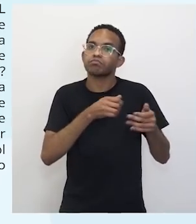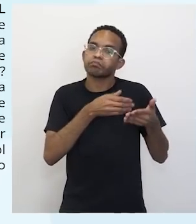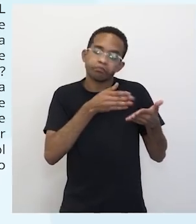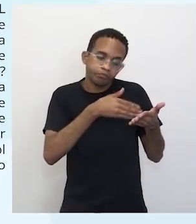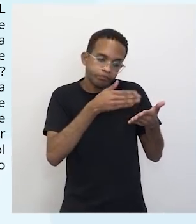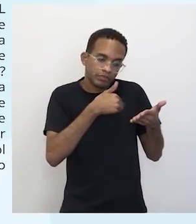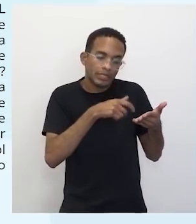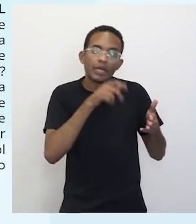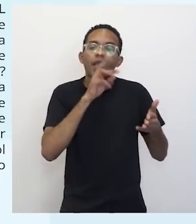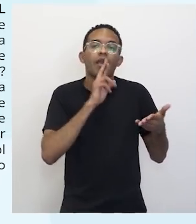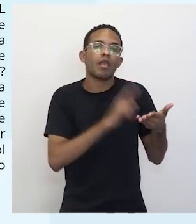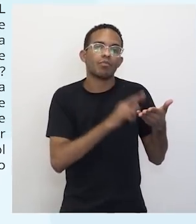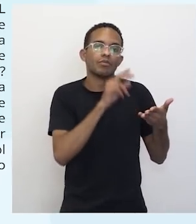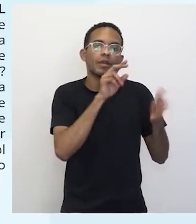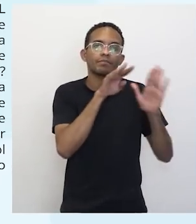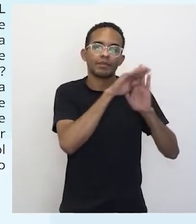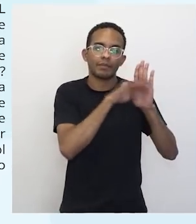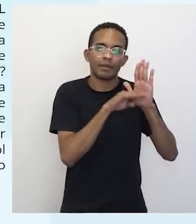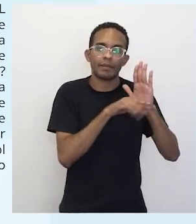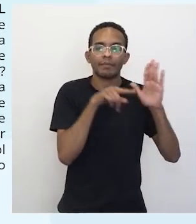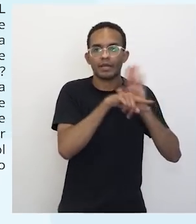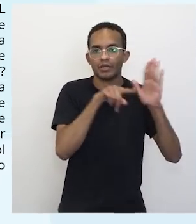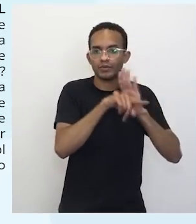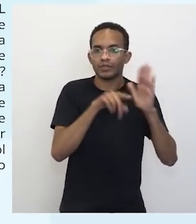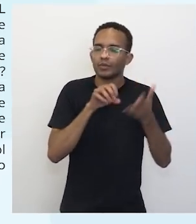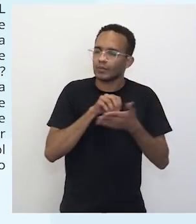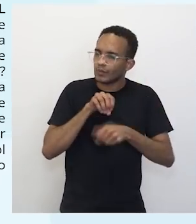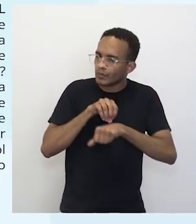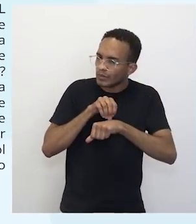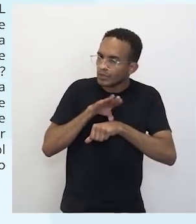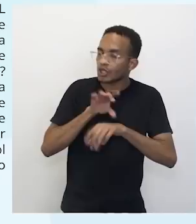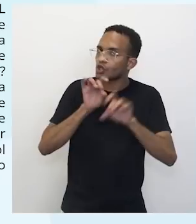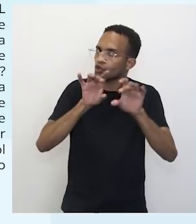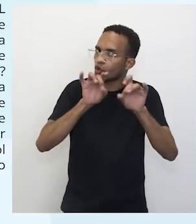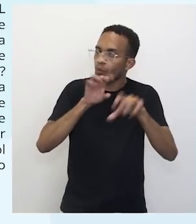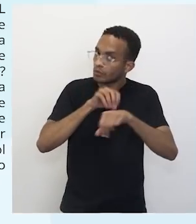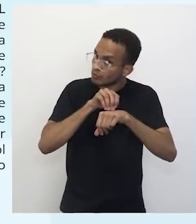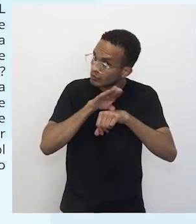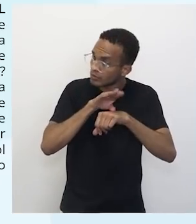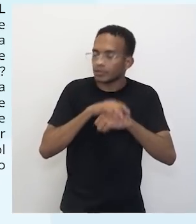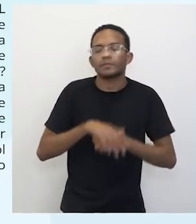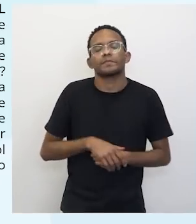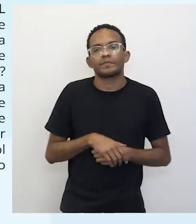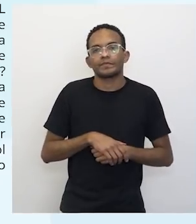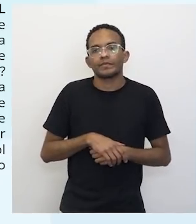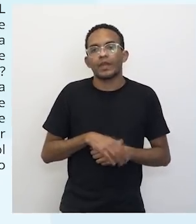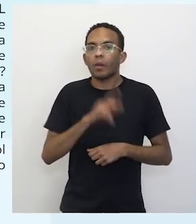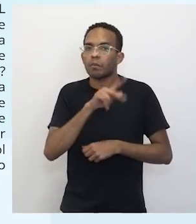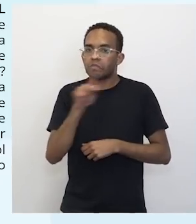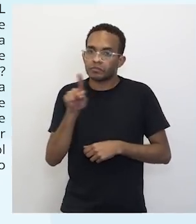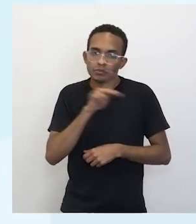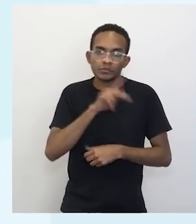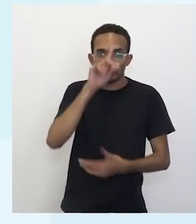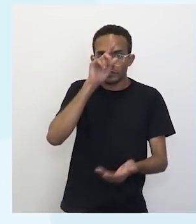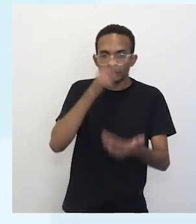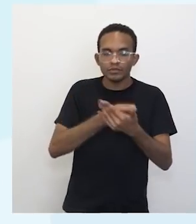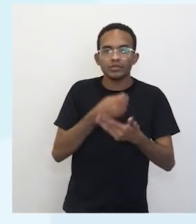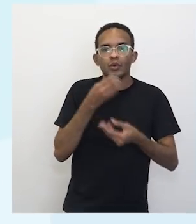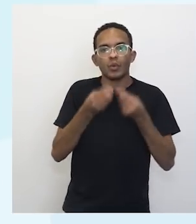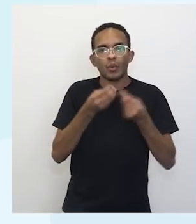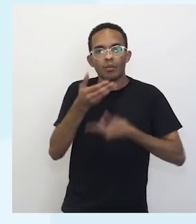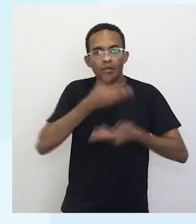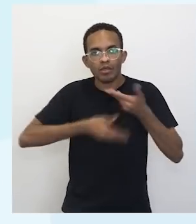as questões. Então, é uma sugestão só, tá, gente? O professor, se quiser trabalhar com o